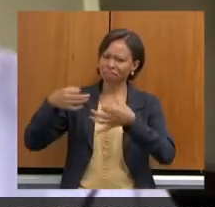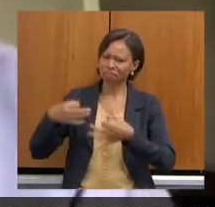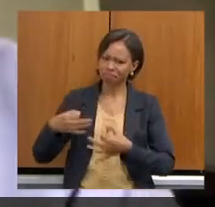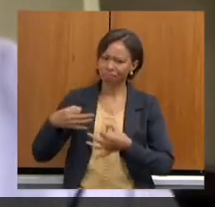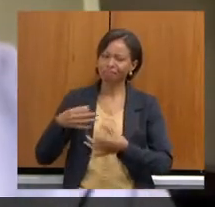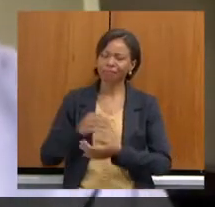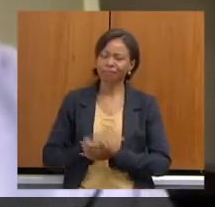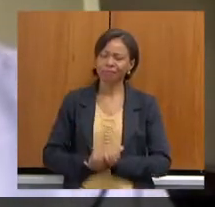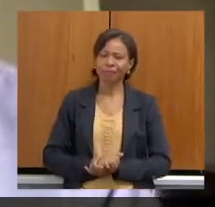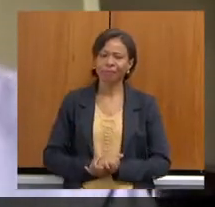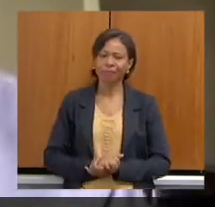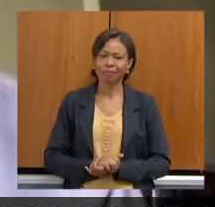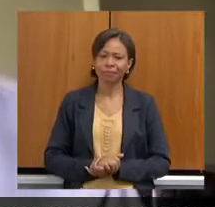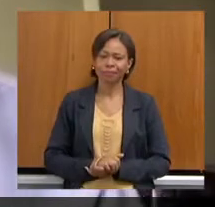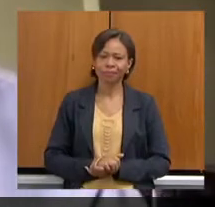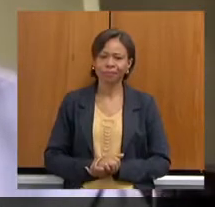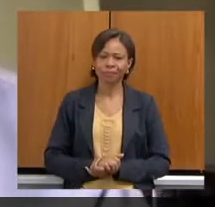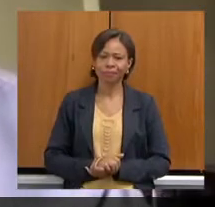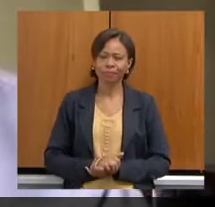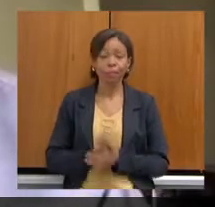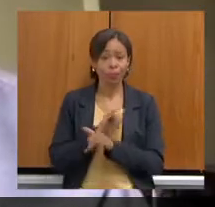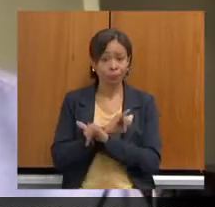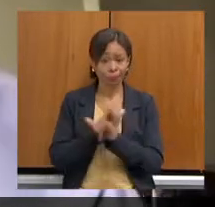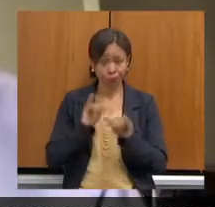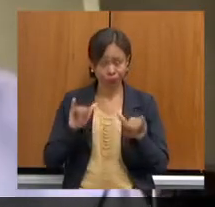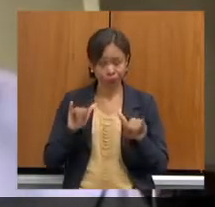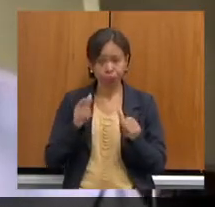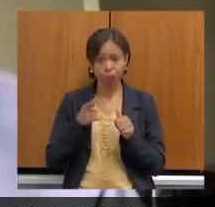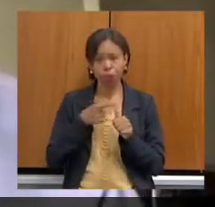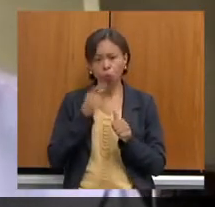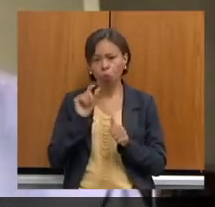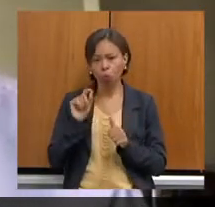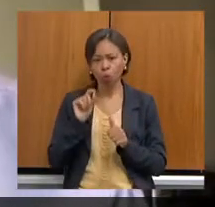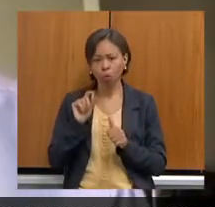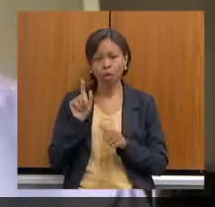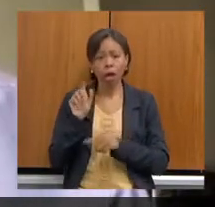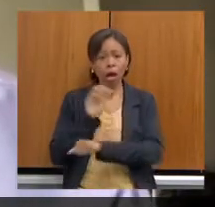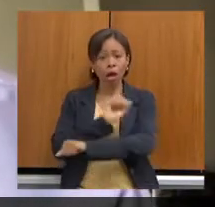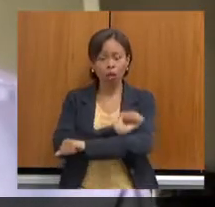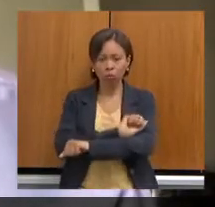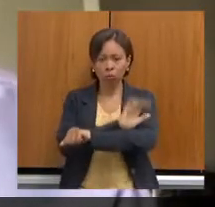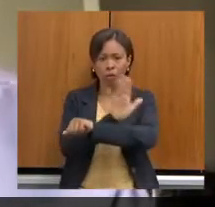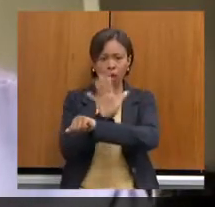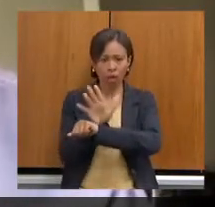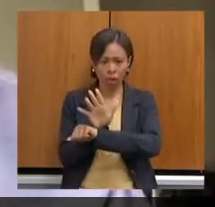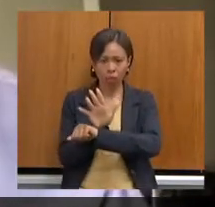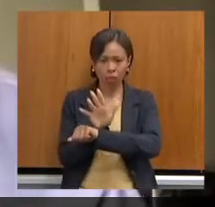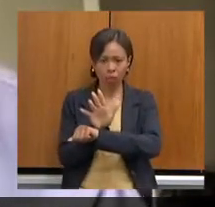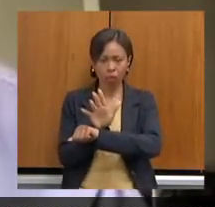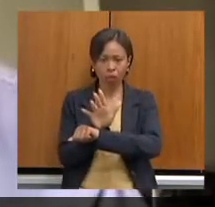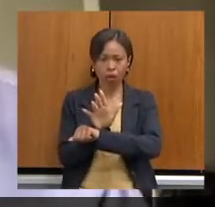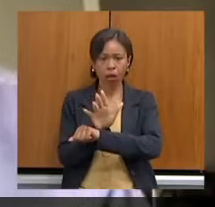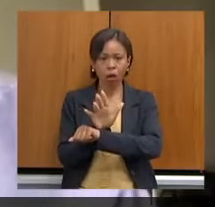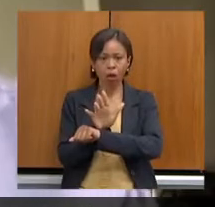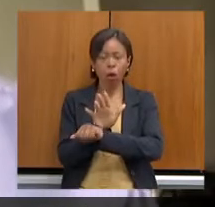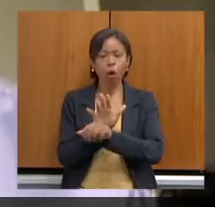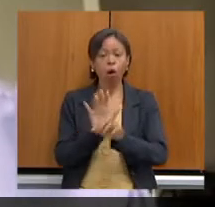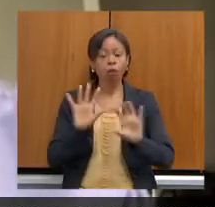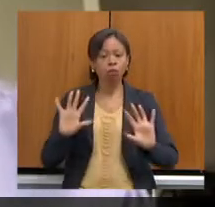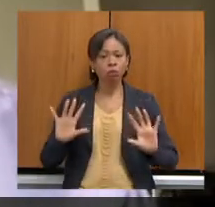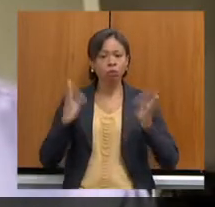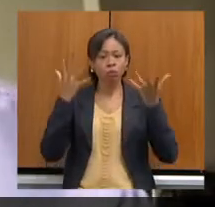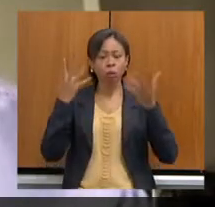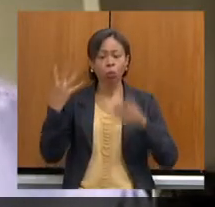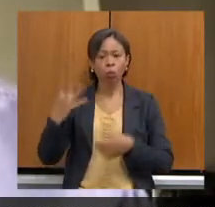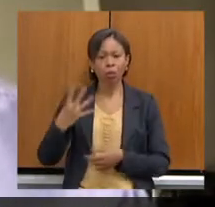presidente que eu queria comunicar de Montes Claros realiza a 47ª exposição